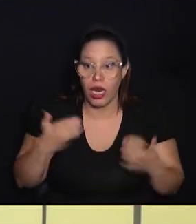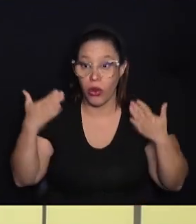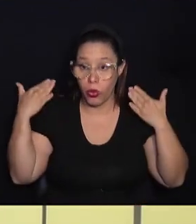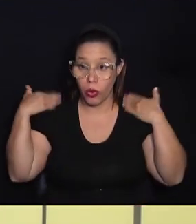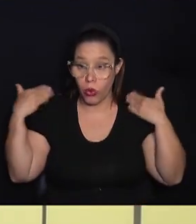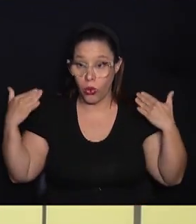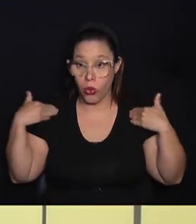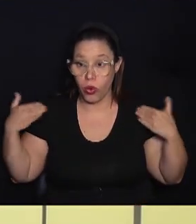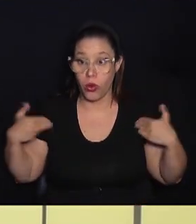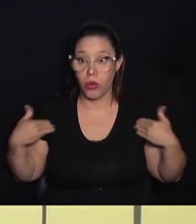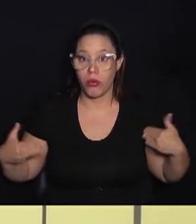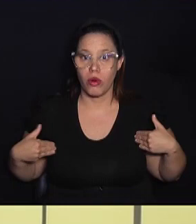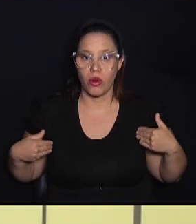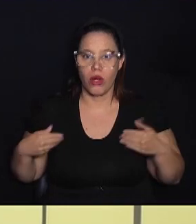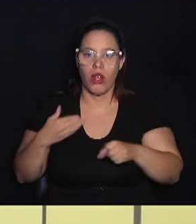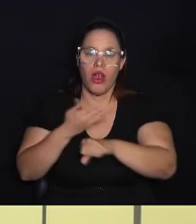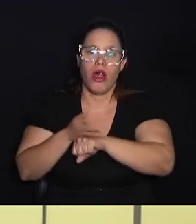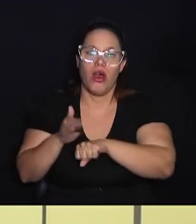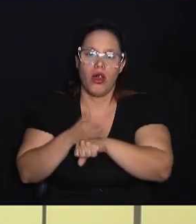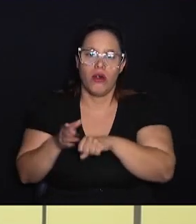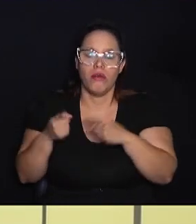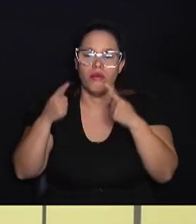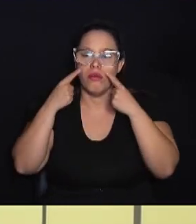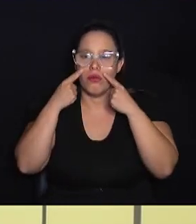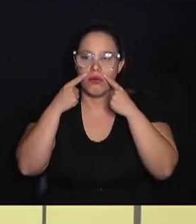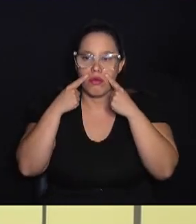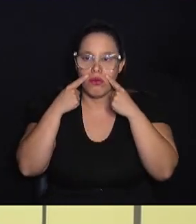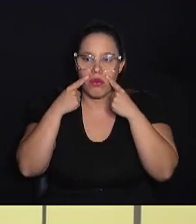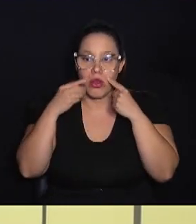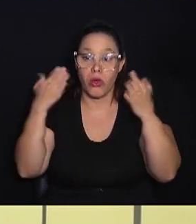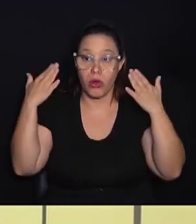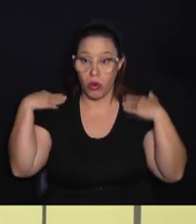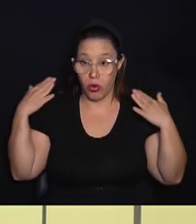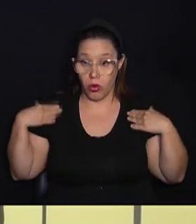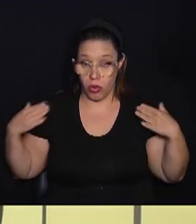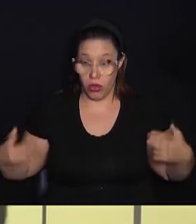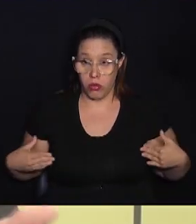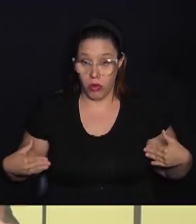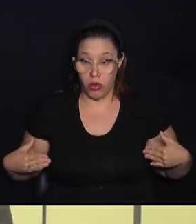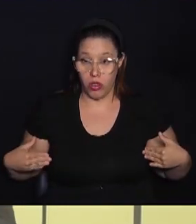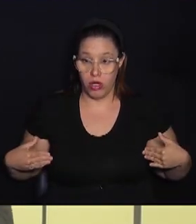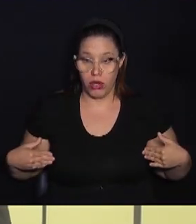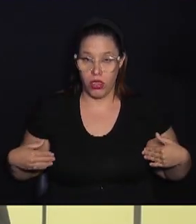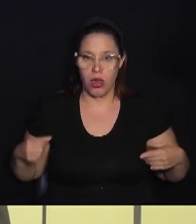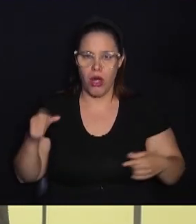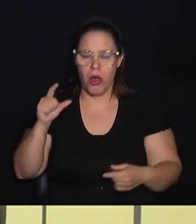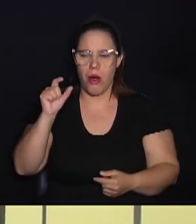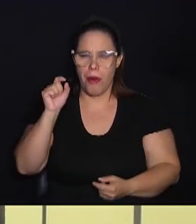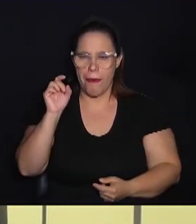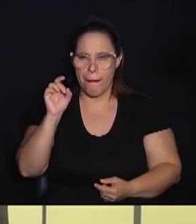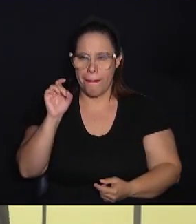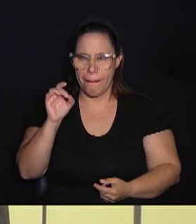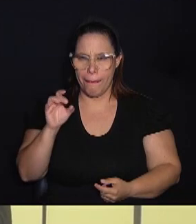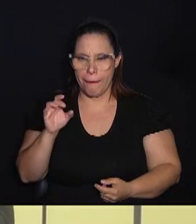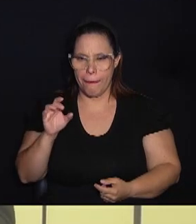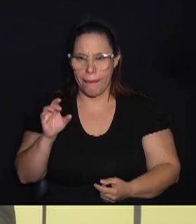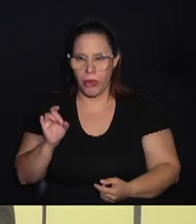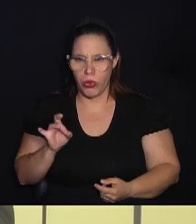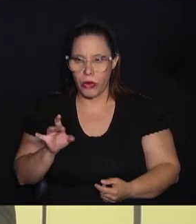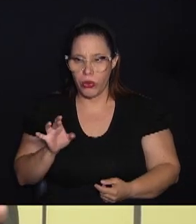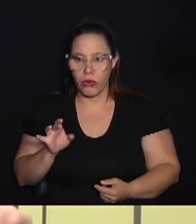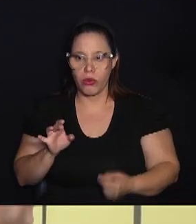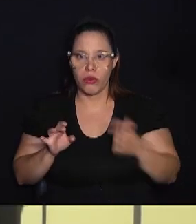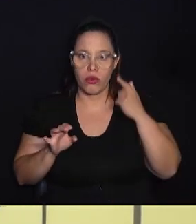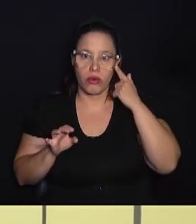também pensar numa prática de respiração sem pensar no corpo então poucos movimentos que a gente faça que sejam